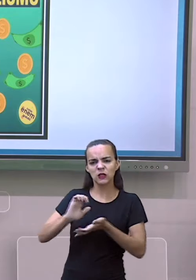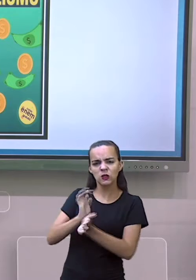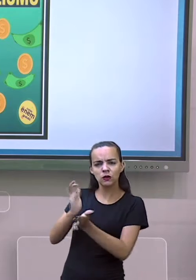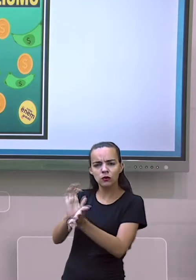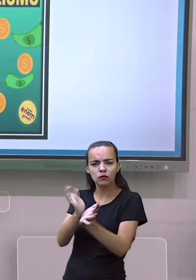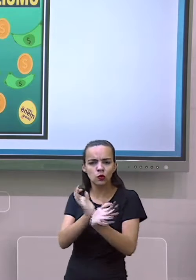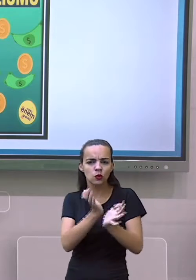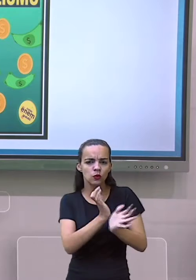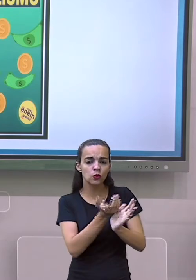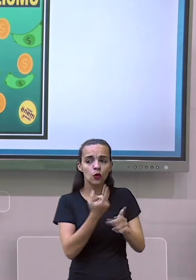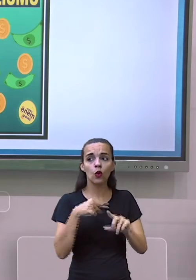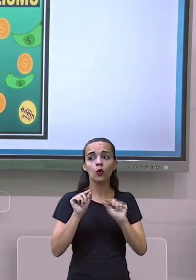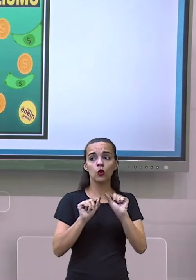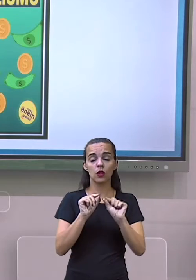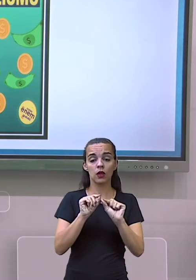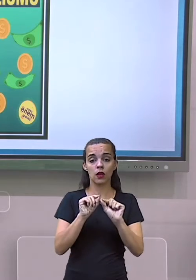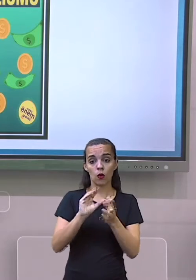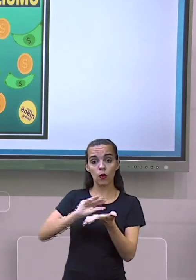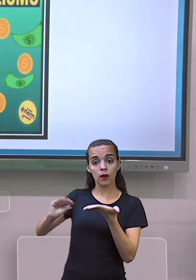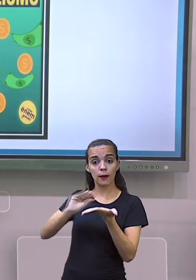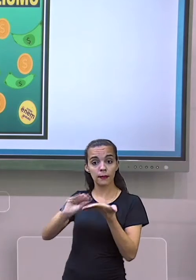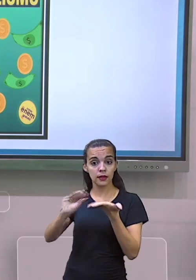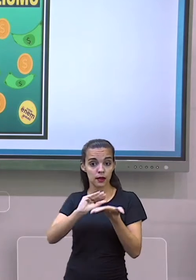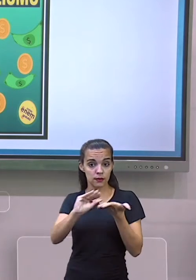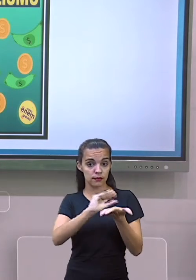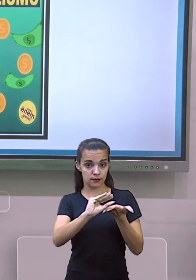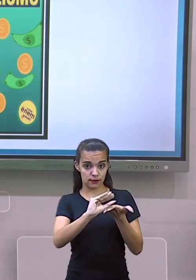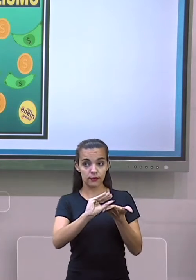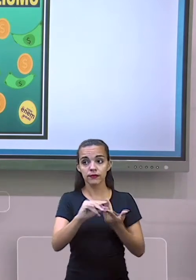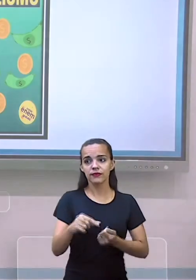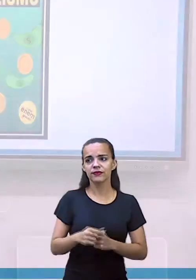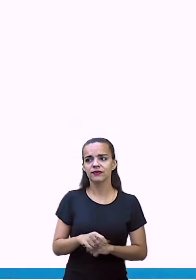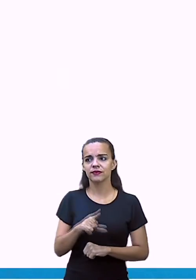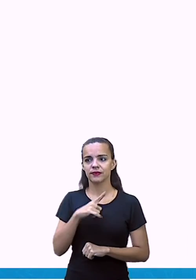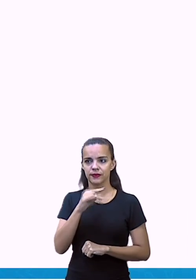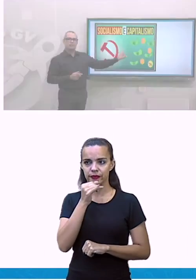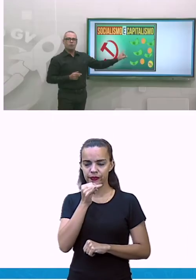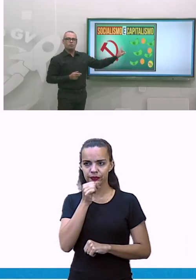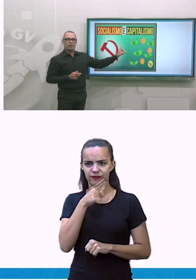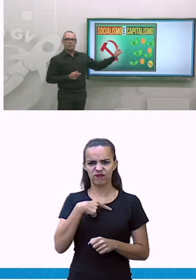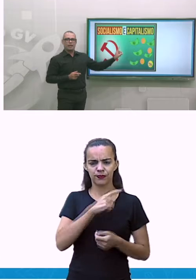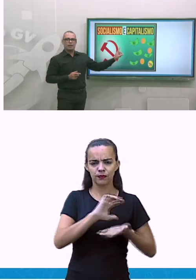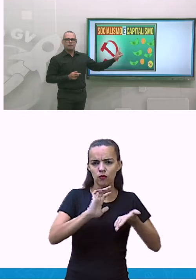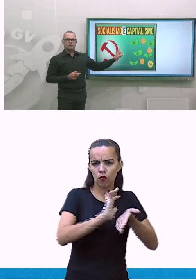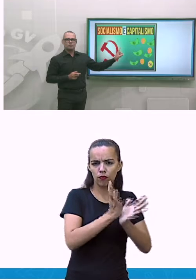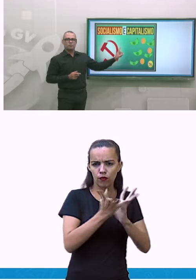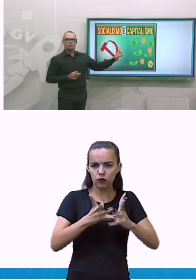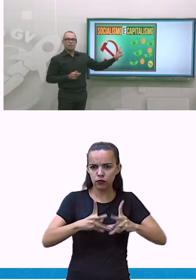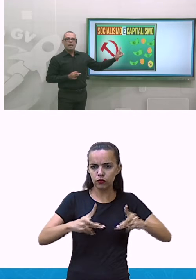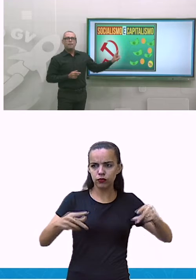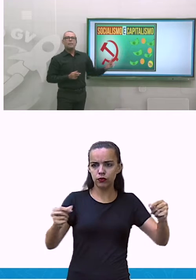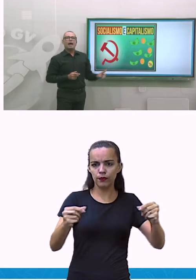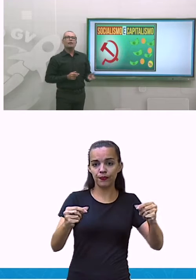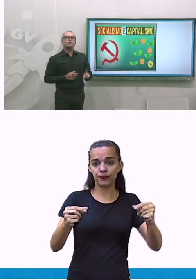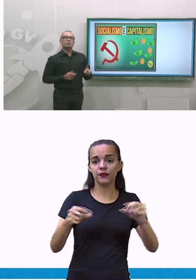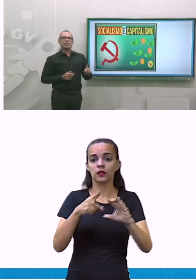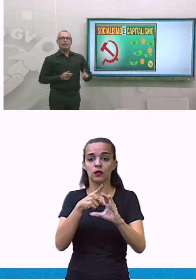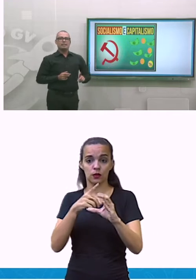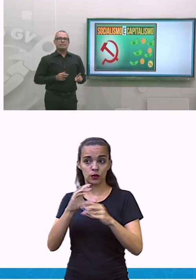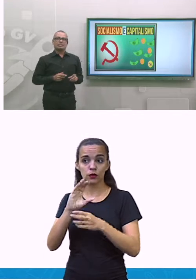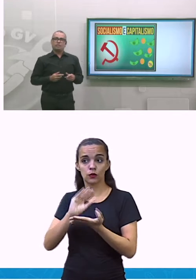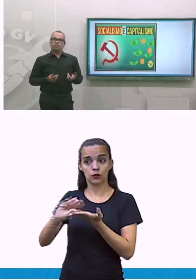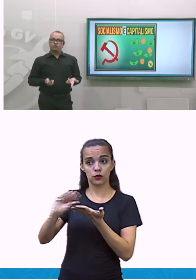do capitalismo. Olha que interessante. Sem a destruição do capitalismo. Para